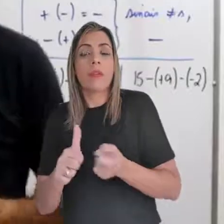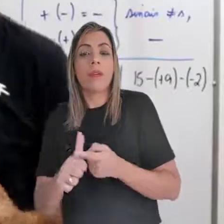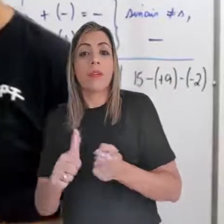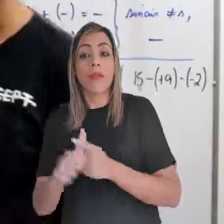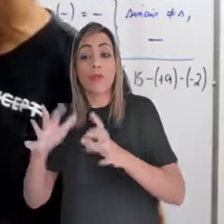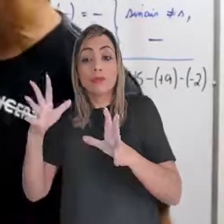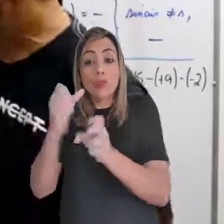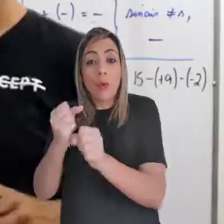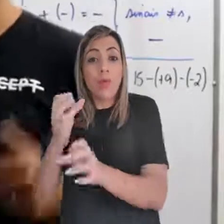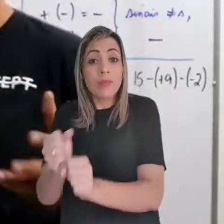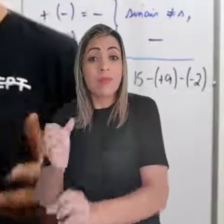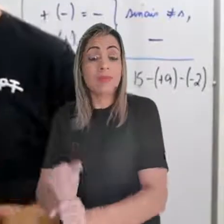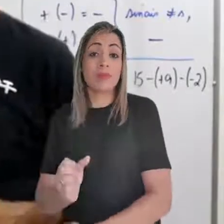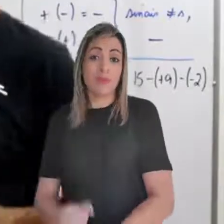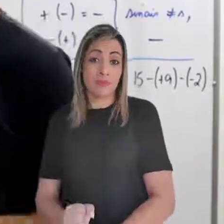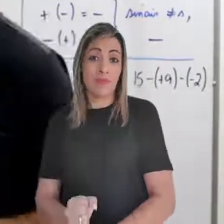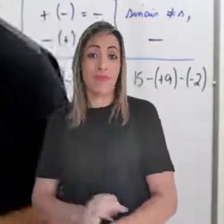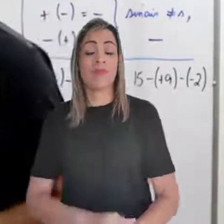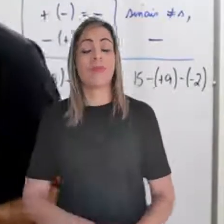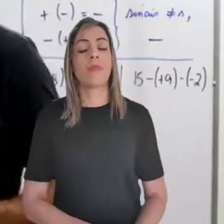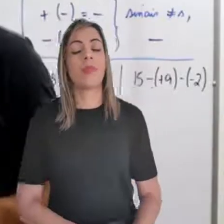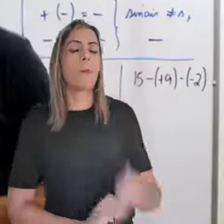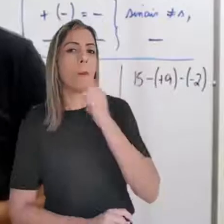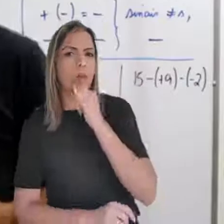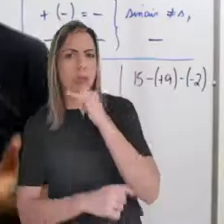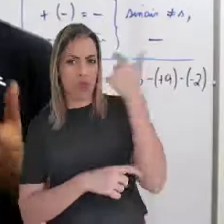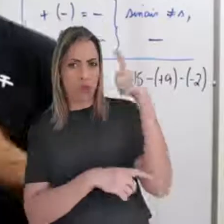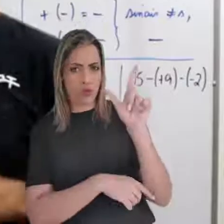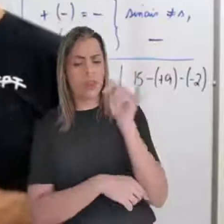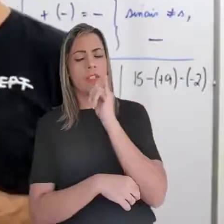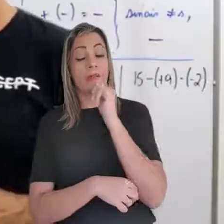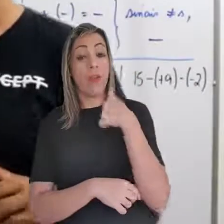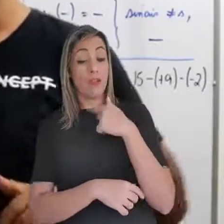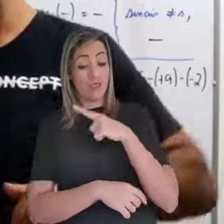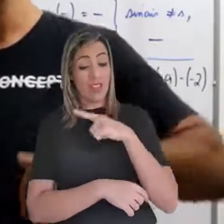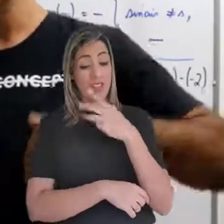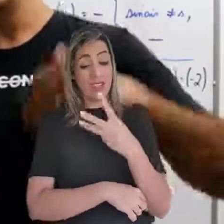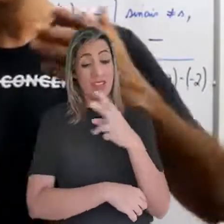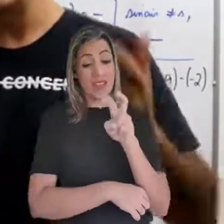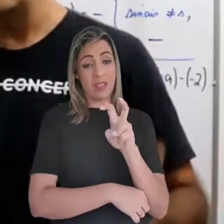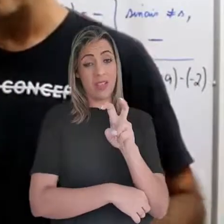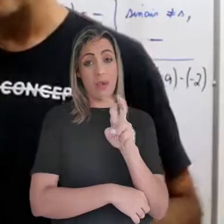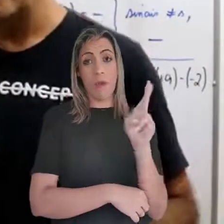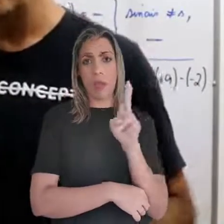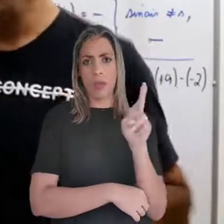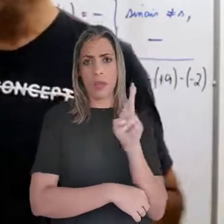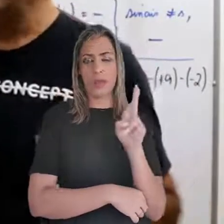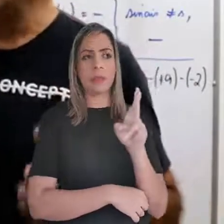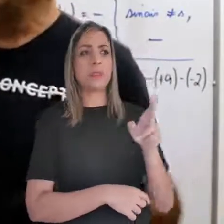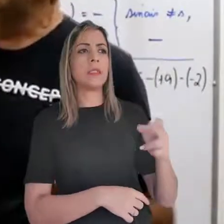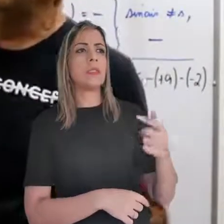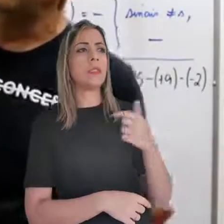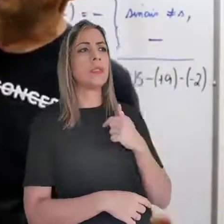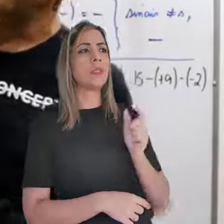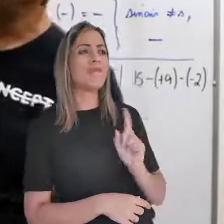de 19. Vamos lá, mais um exemplo aqui. Eu tinha 35 e gastei 47. Ora,